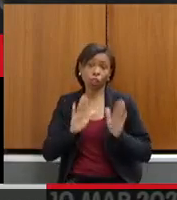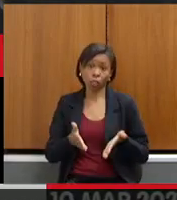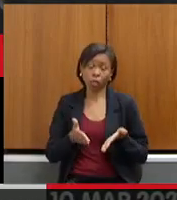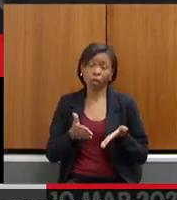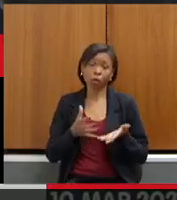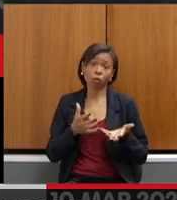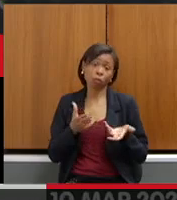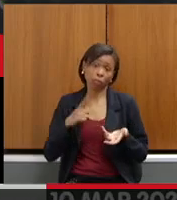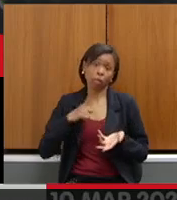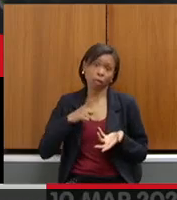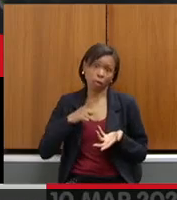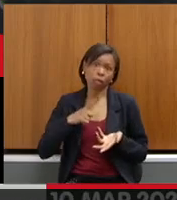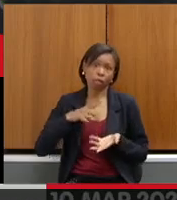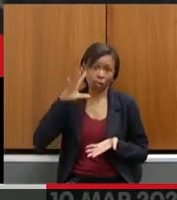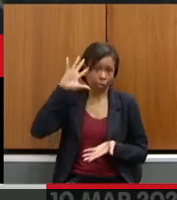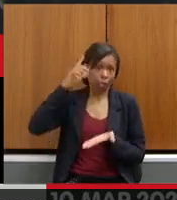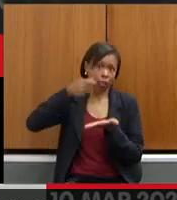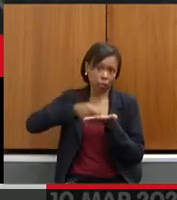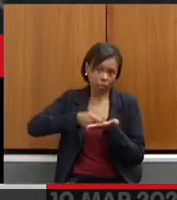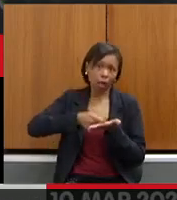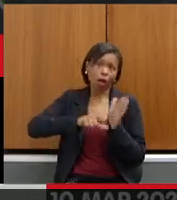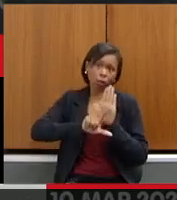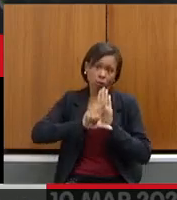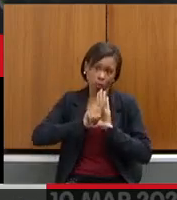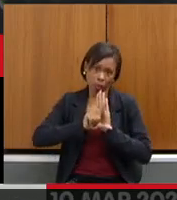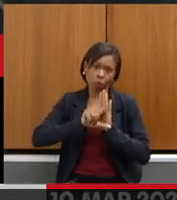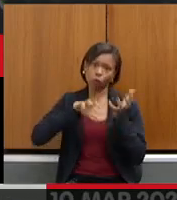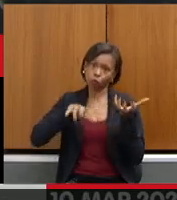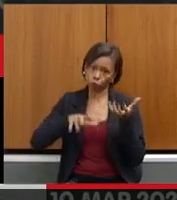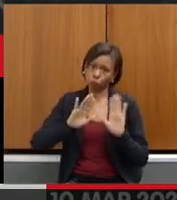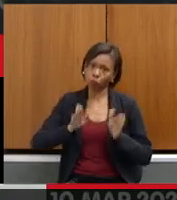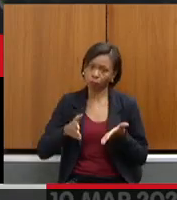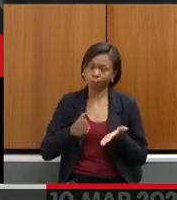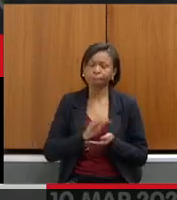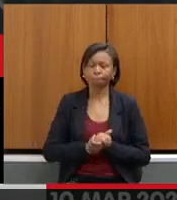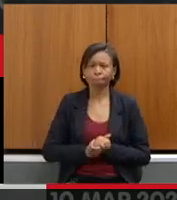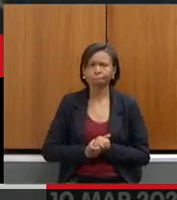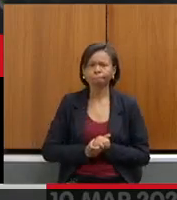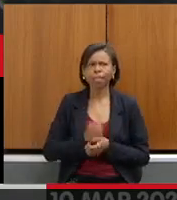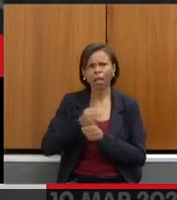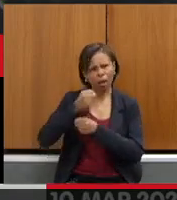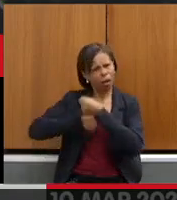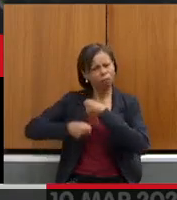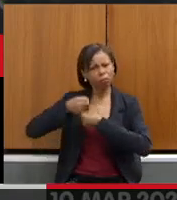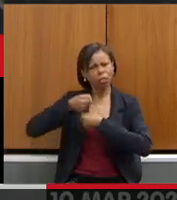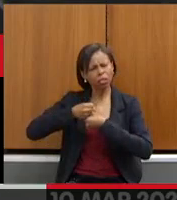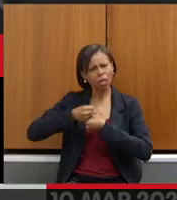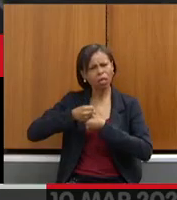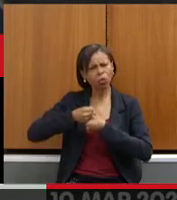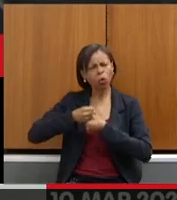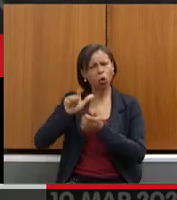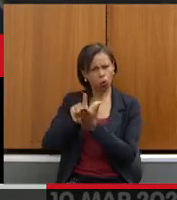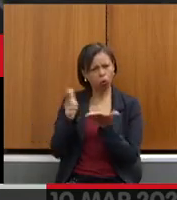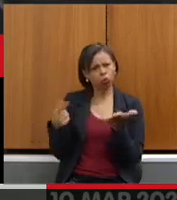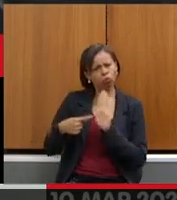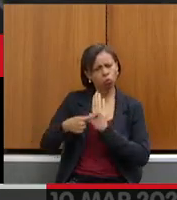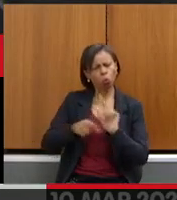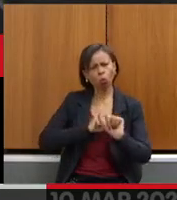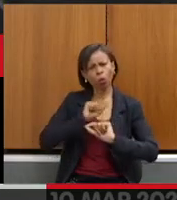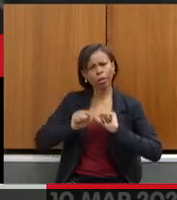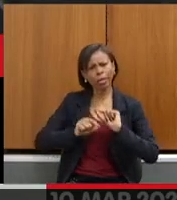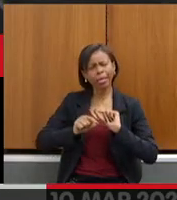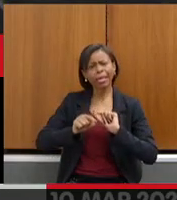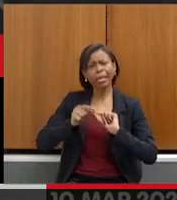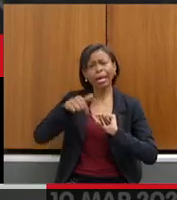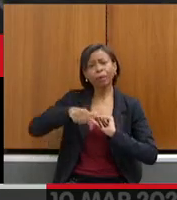congresso nacional o secretário no ano passado segundo matéria do portal G1 Minas Gerais investiu